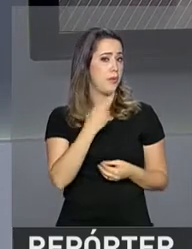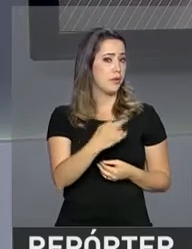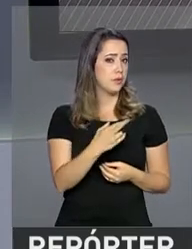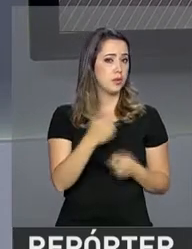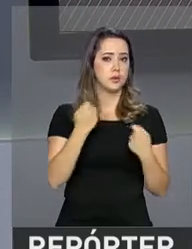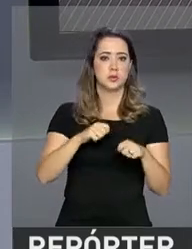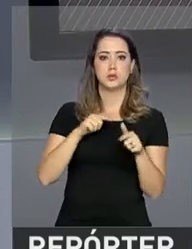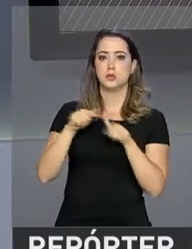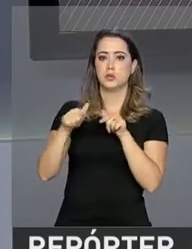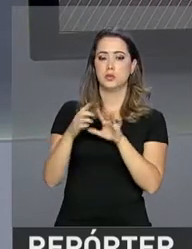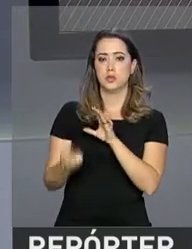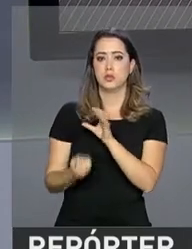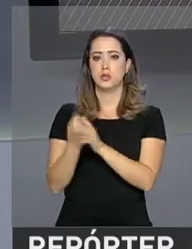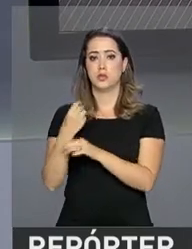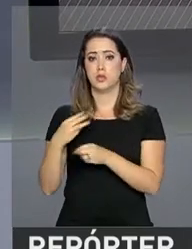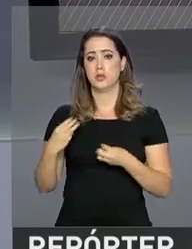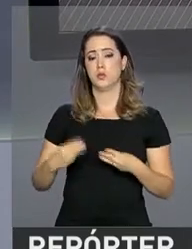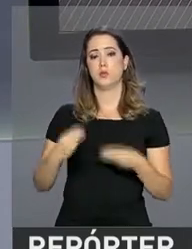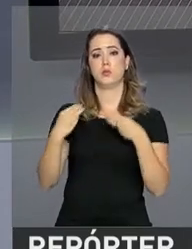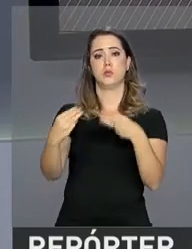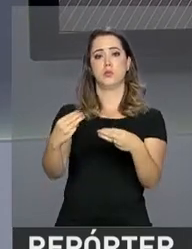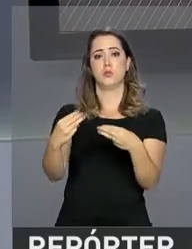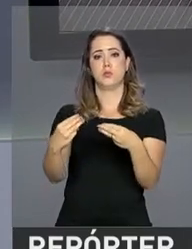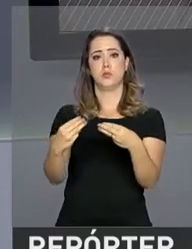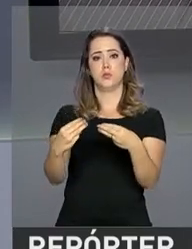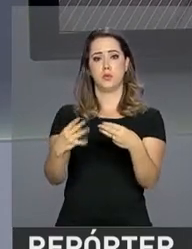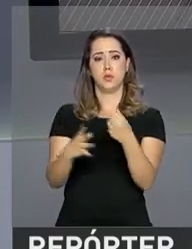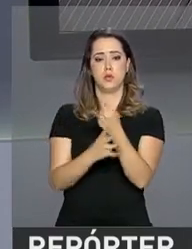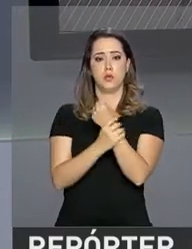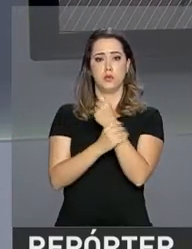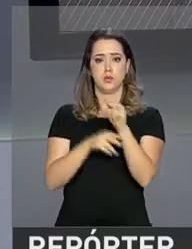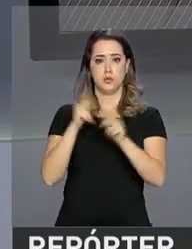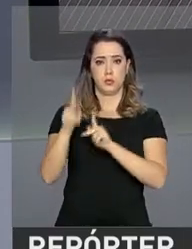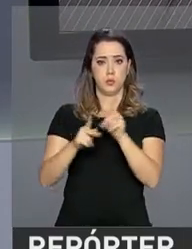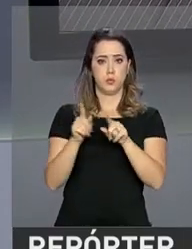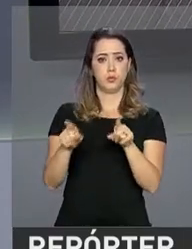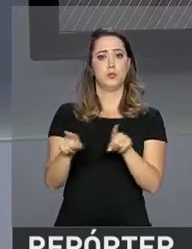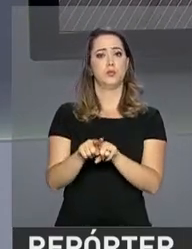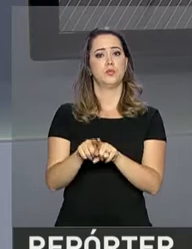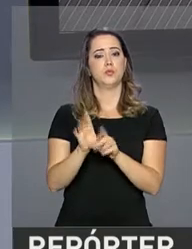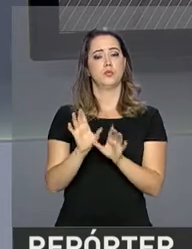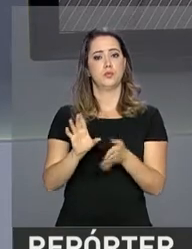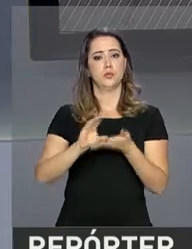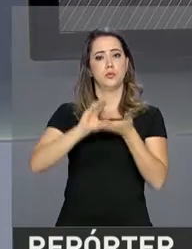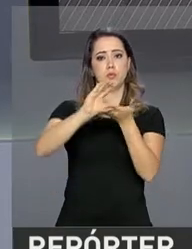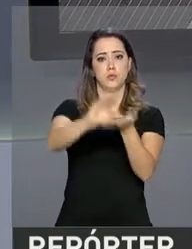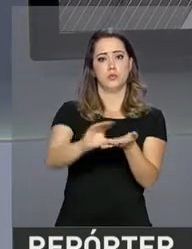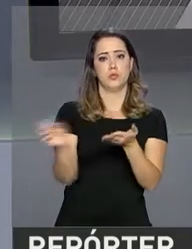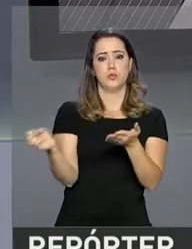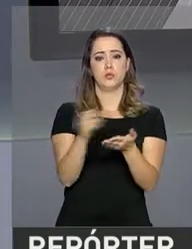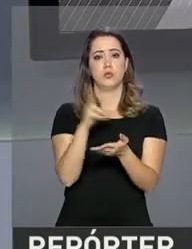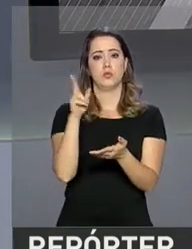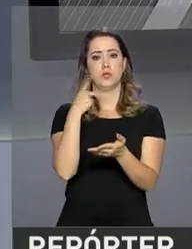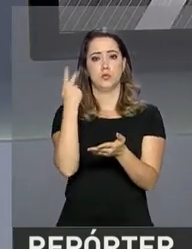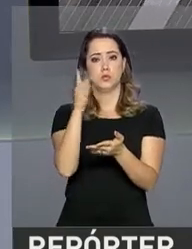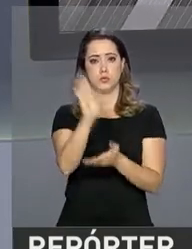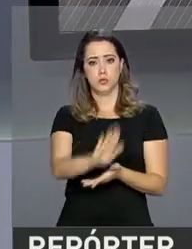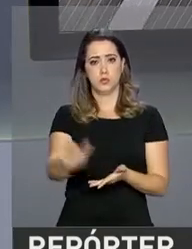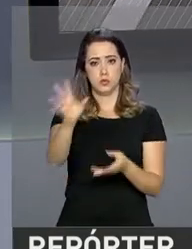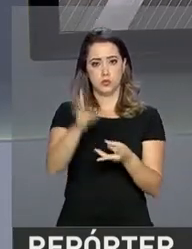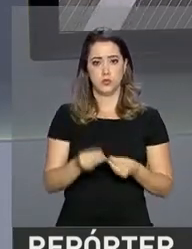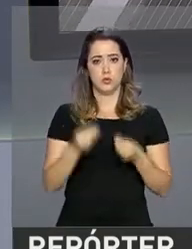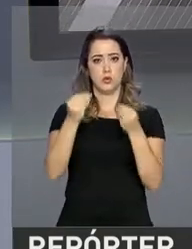ações como a criação do ministério ds e nem seria extraordinário de segurança pública que ao coordenar a nova política nacional